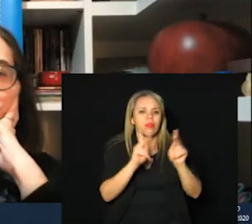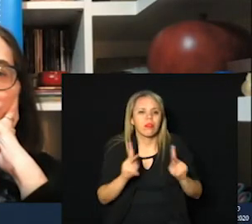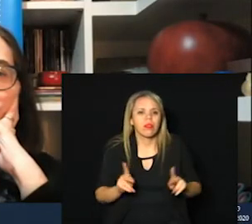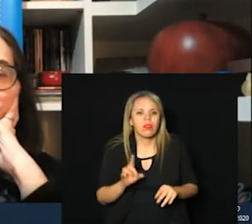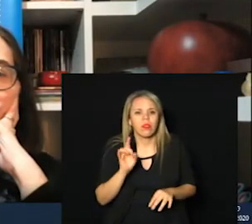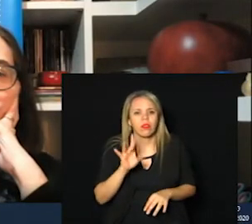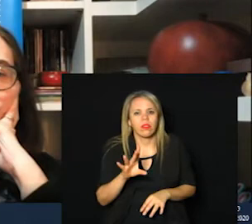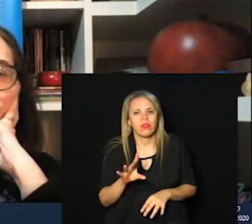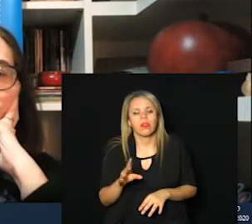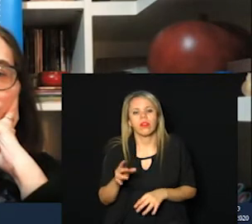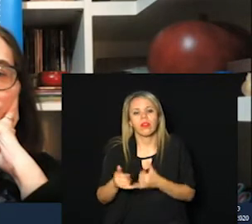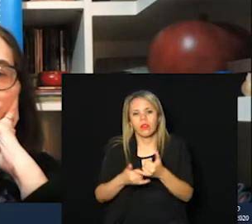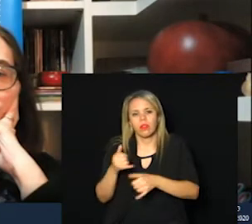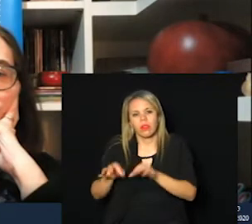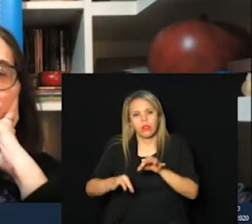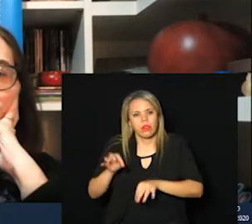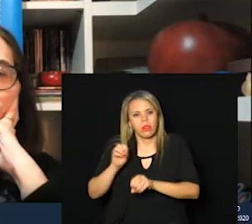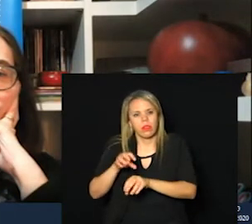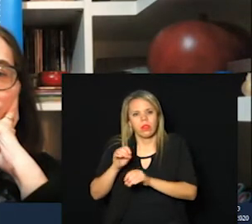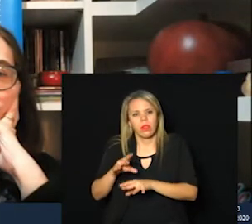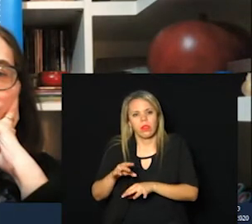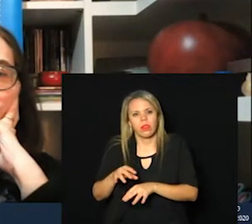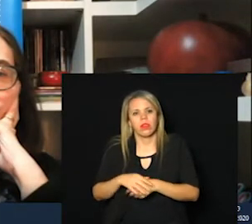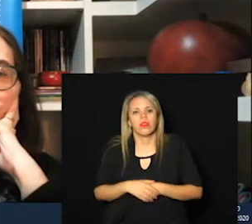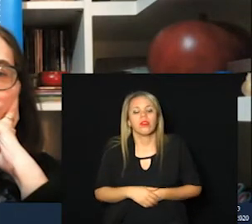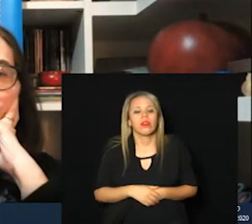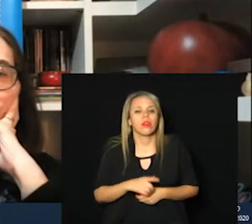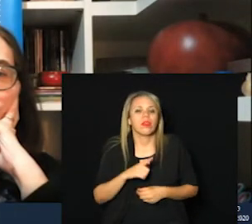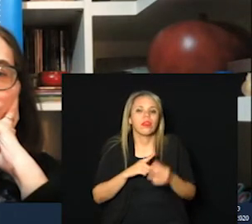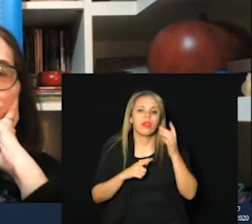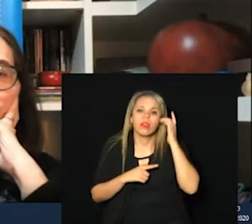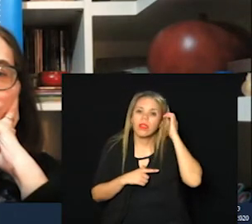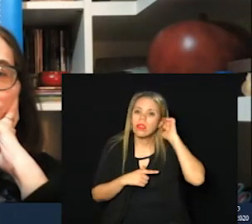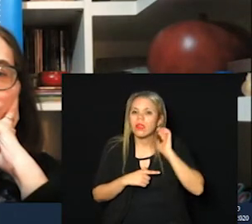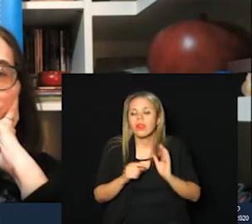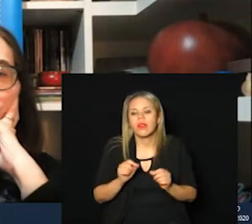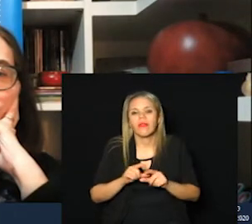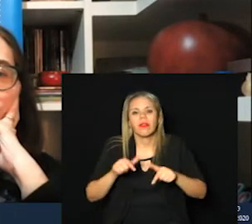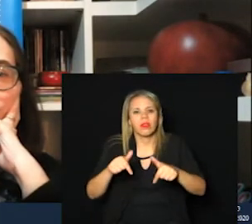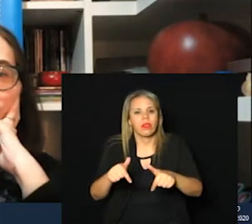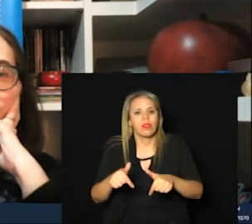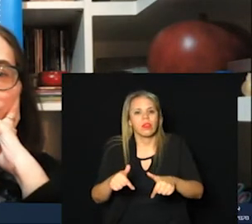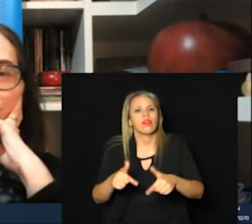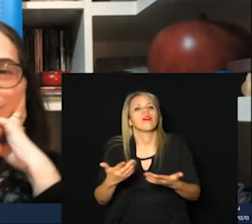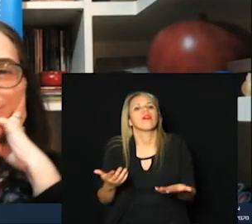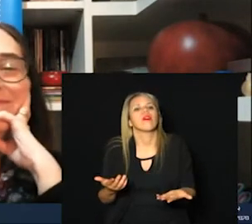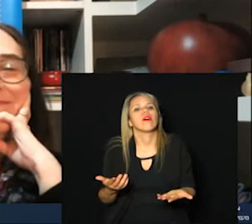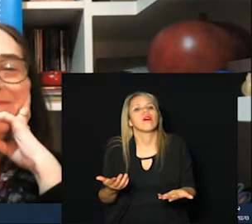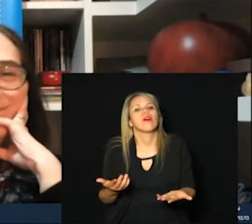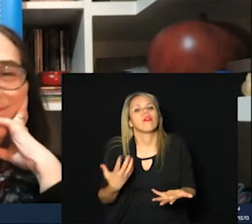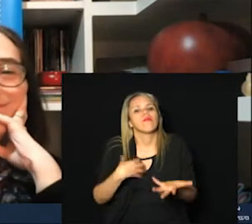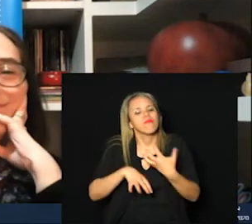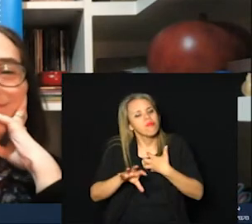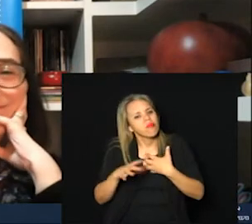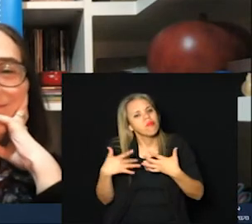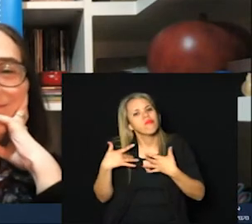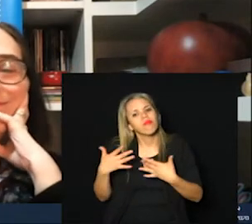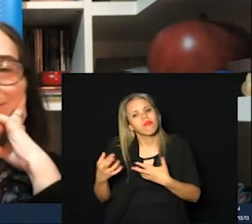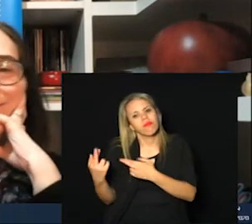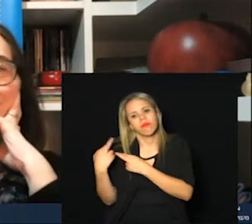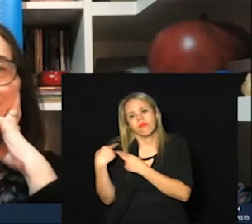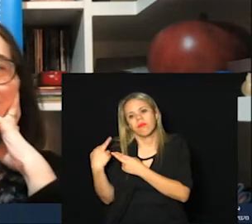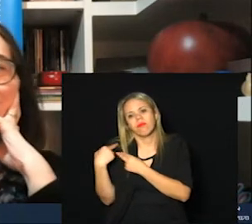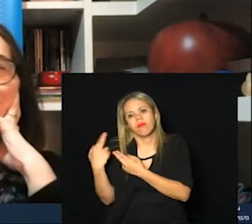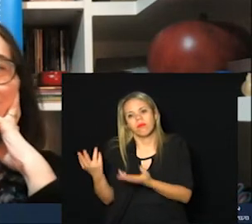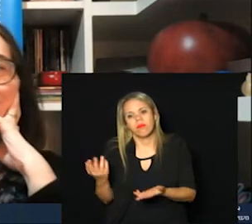um slogan, é preciso educar a fraternidade, exercitar atitudes de altruísmo, que não